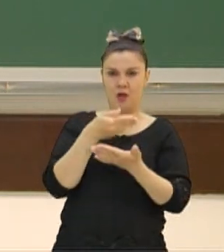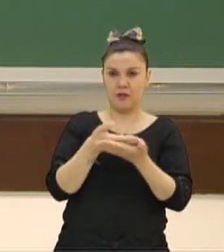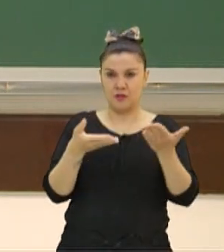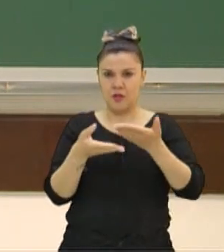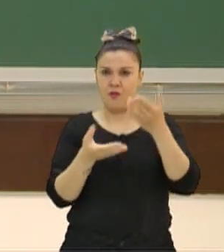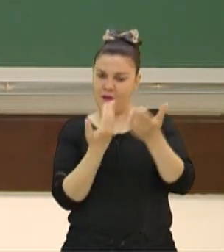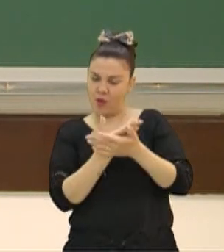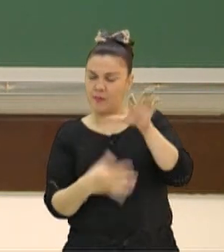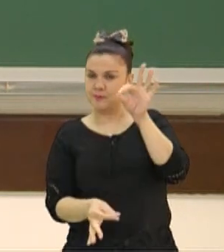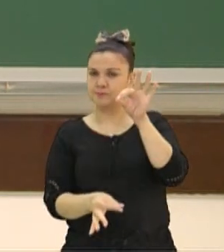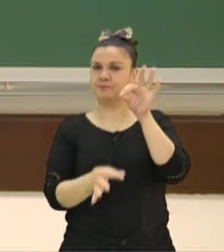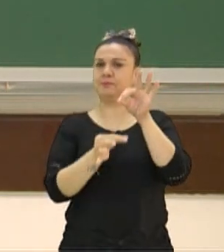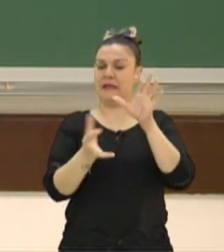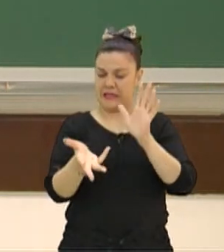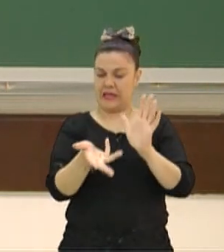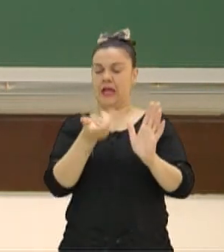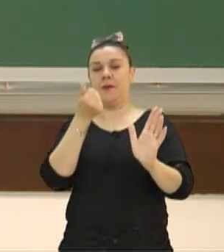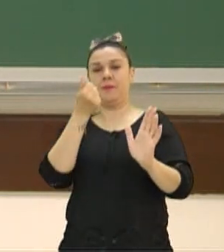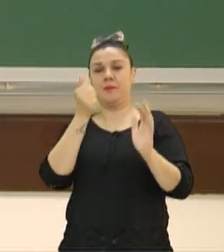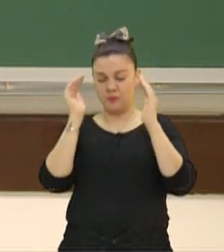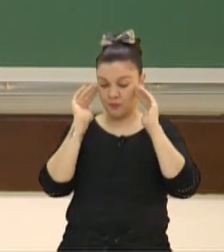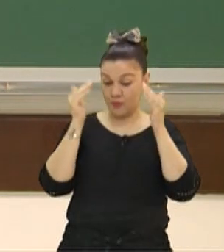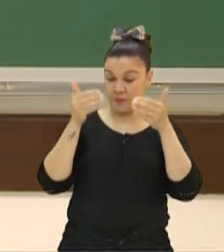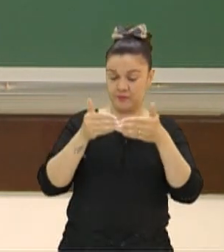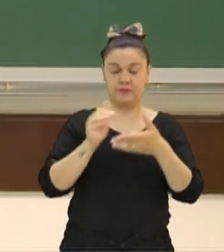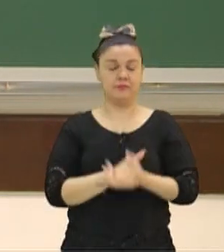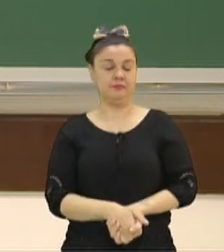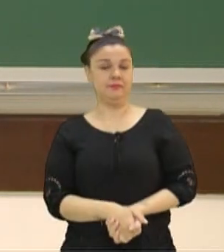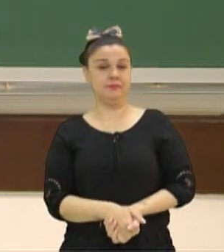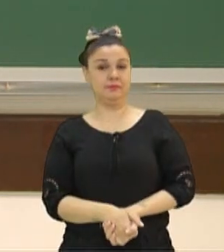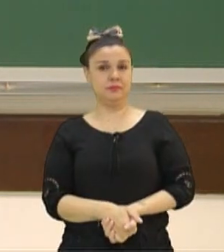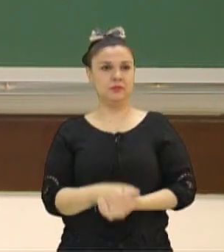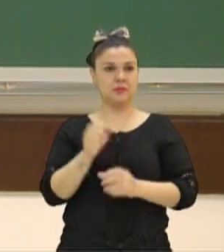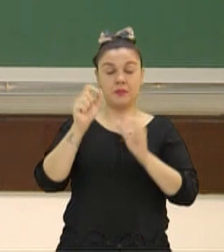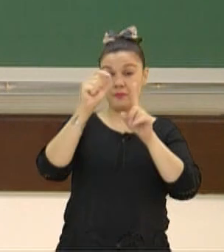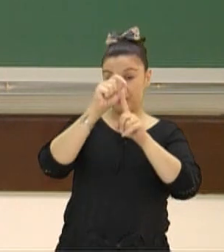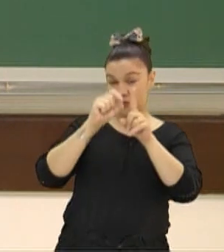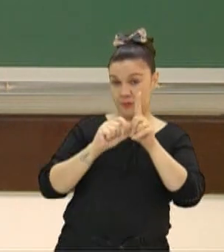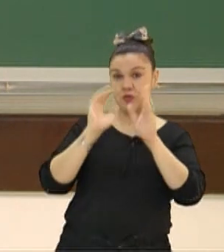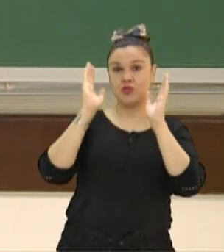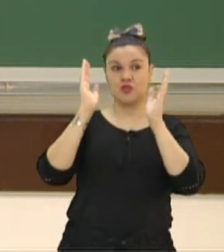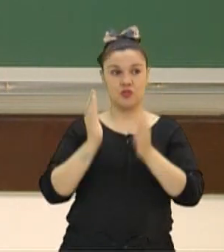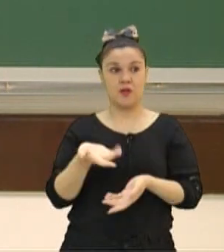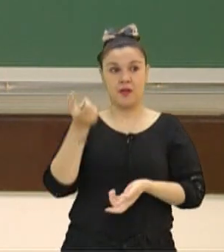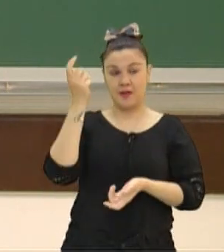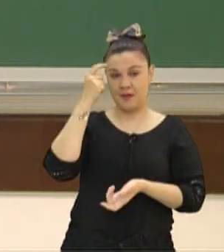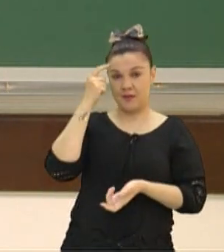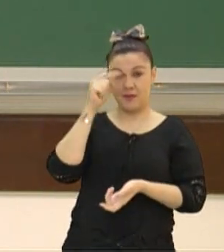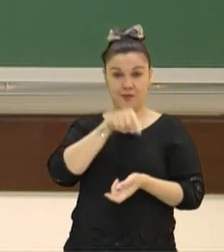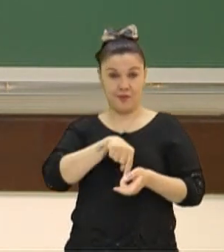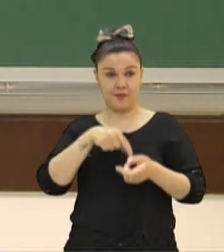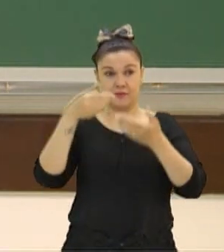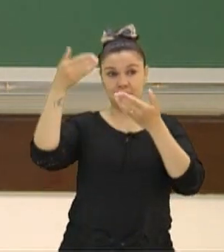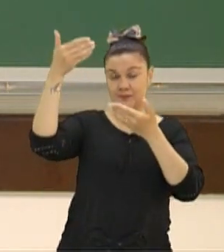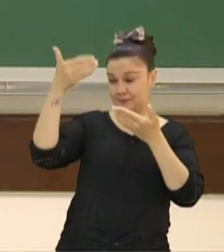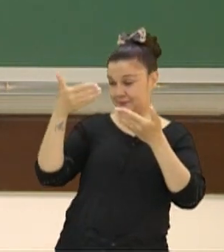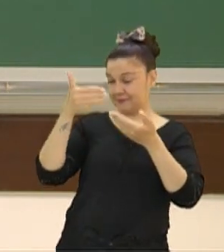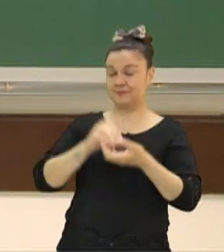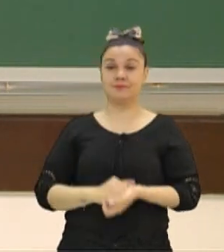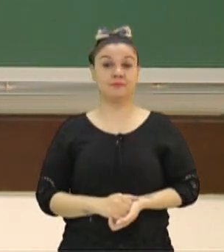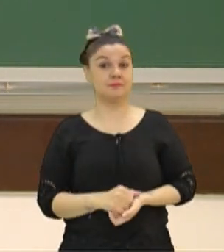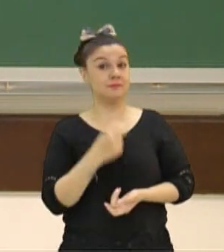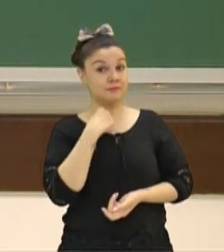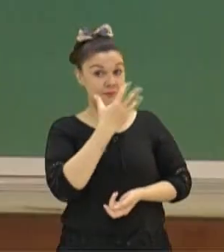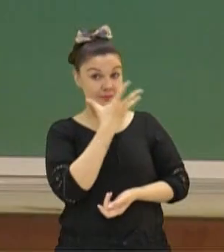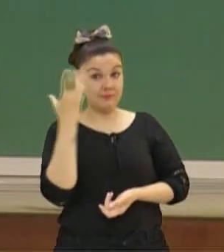mais dinâmica, mais levado ao objetivo. Aqueles objetivos que a gente precisa ter em mente, o keep in mind, você não